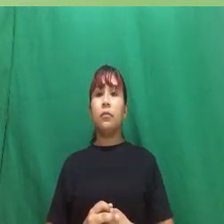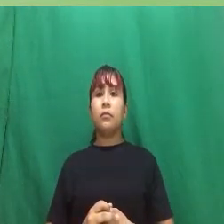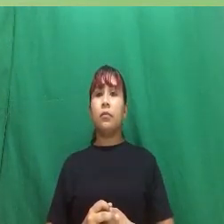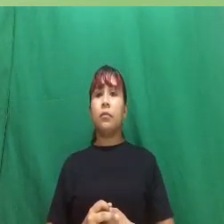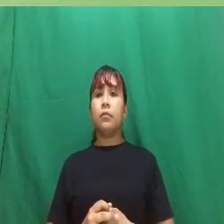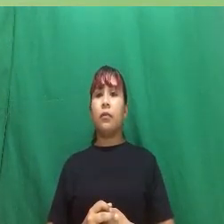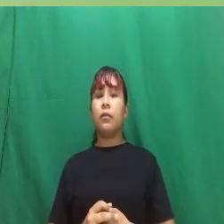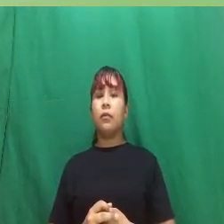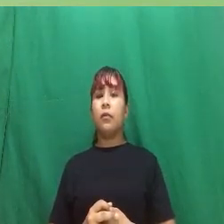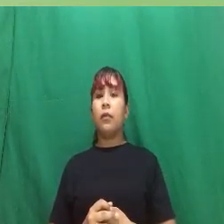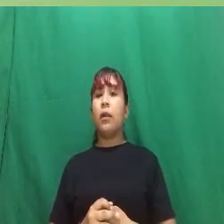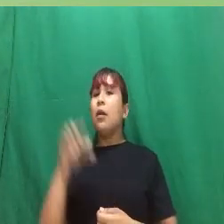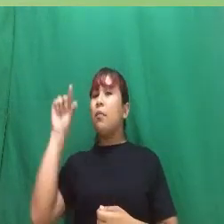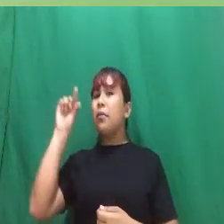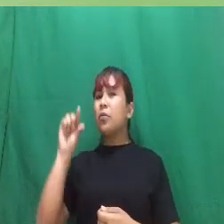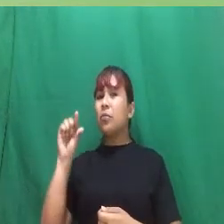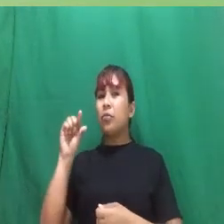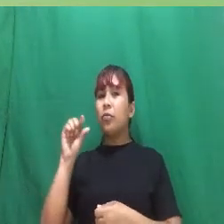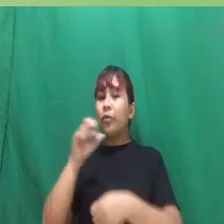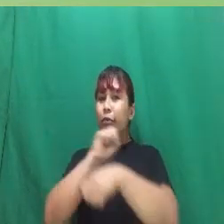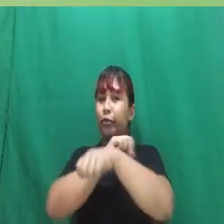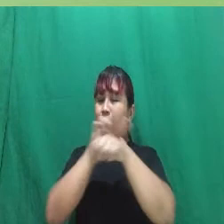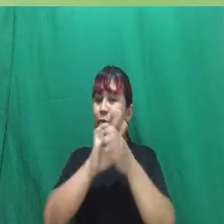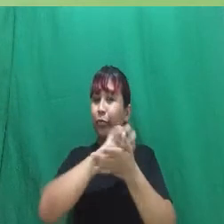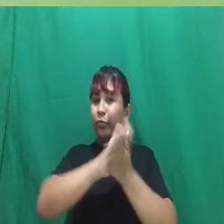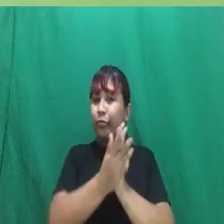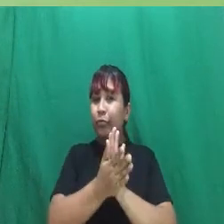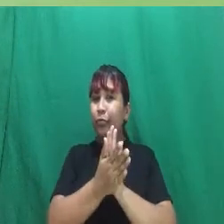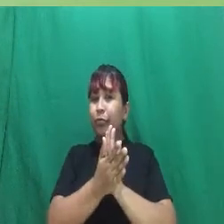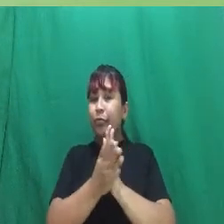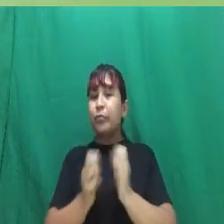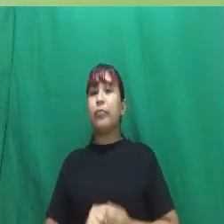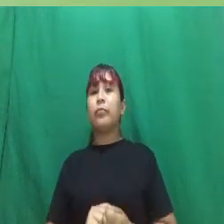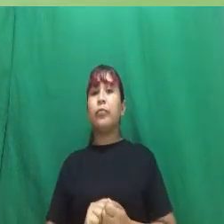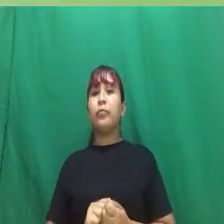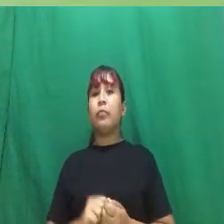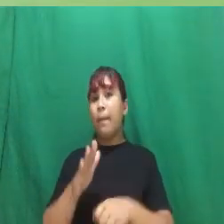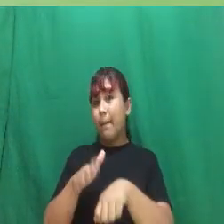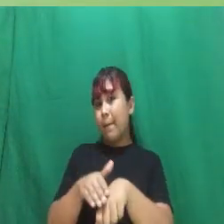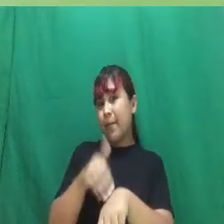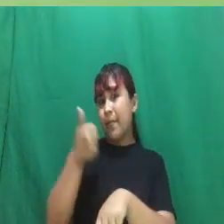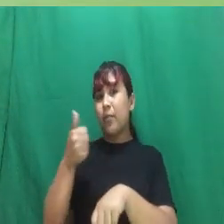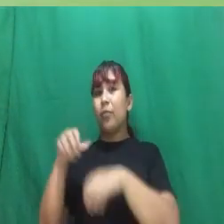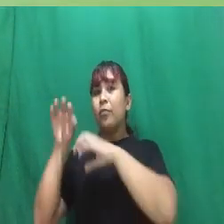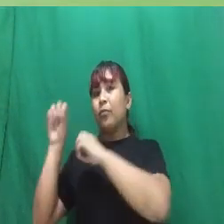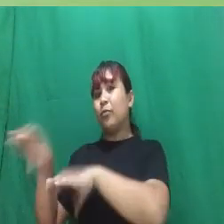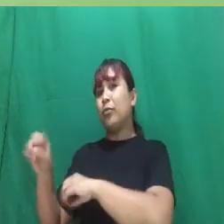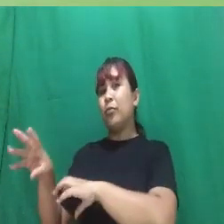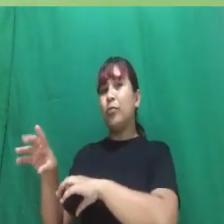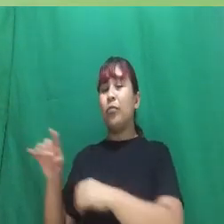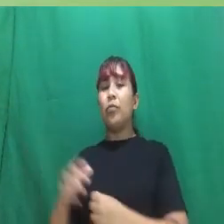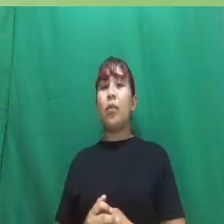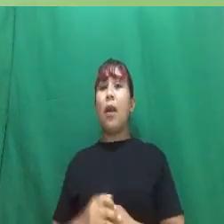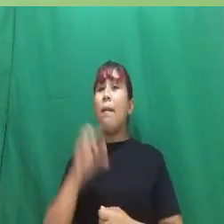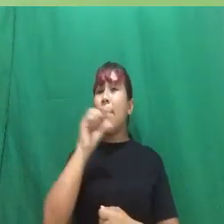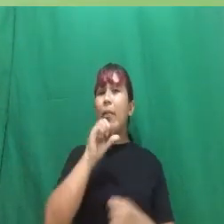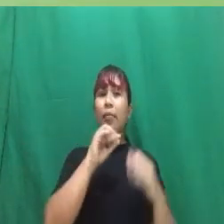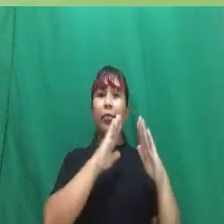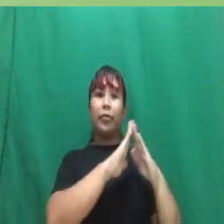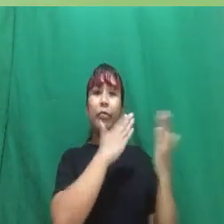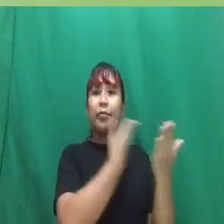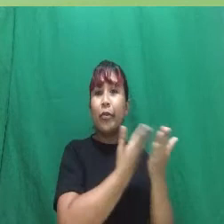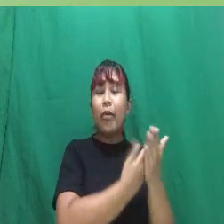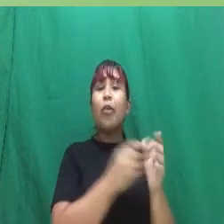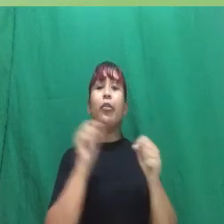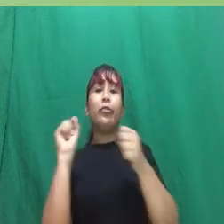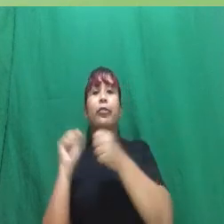O IFMA tem o NEABI, que participa no FEDERMA, que eu acho que você deve conhecer, o professor Batista Botelho, a professora Socorro Botelho,